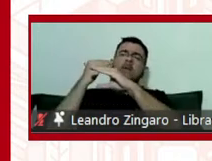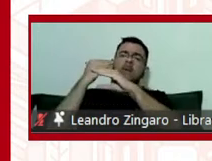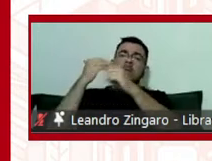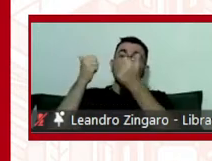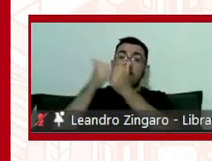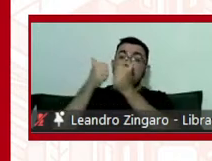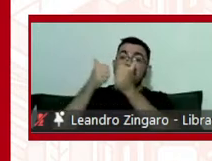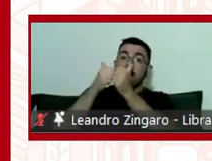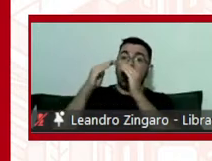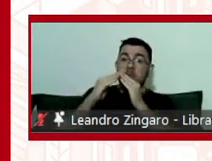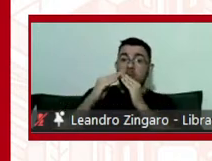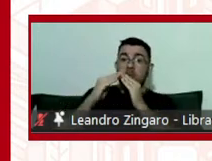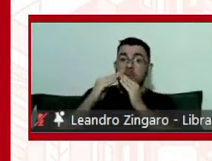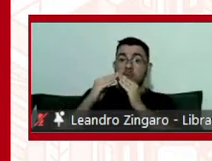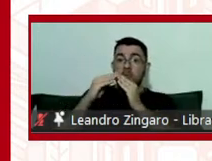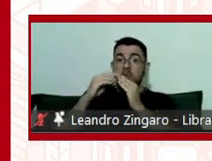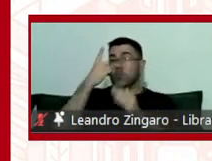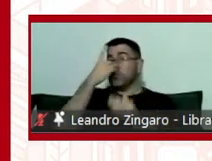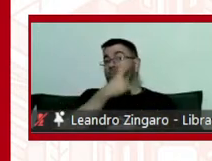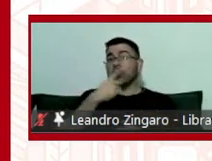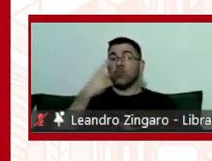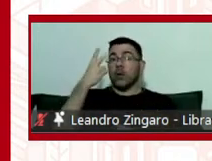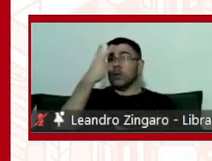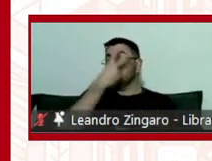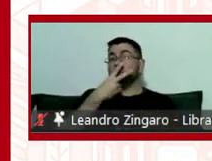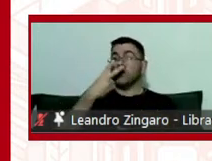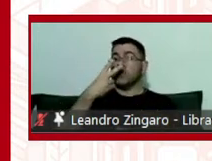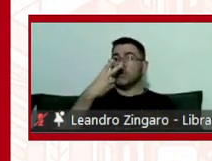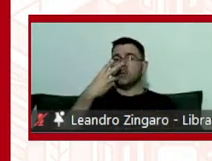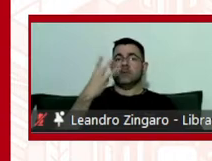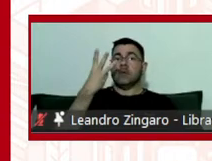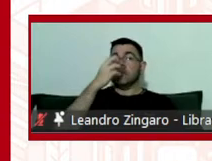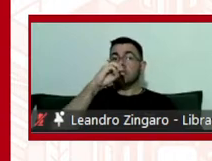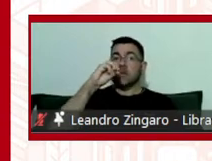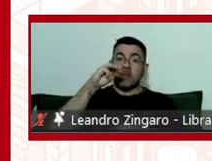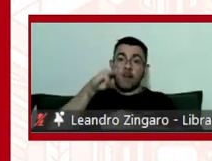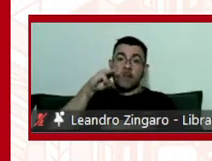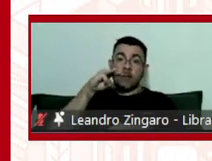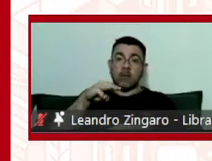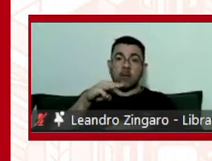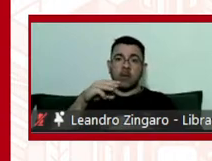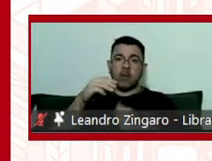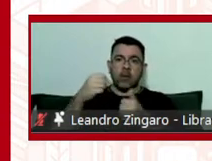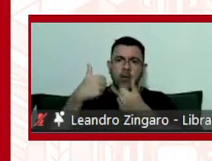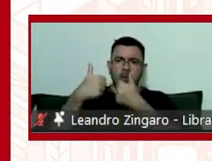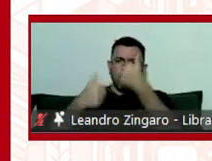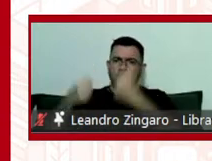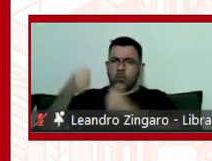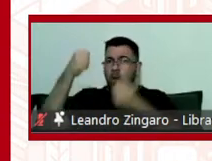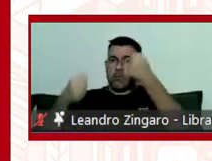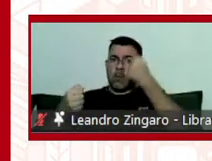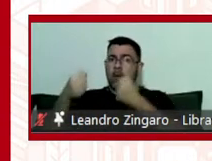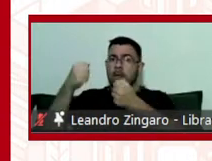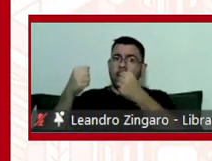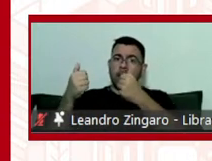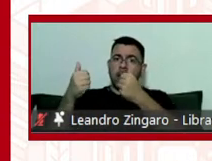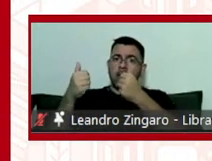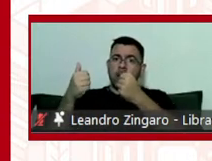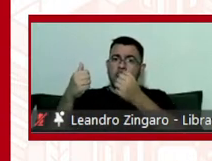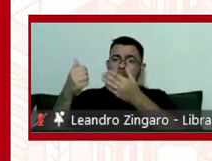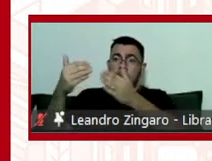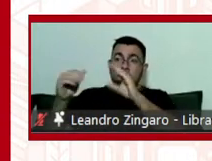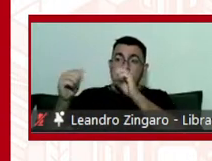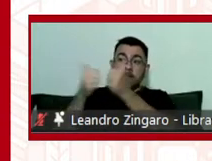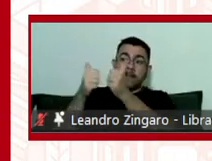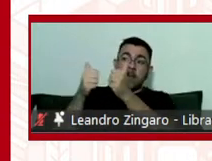com 1 hora se com 30 minutos então todo quando o caminhão tiver passando a coleta seletiva você já recebe esse Alerta e pode separar